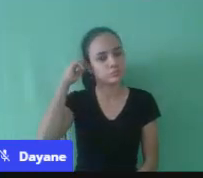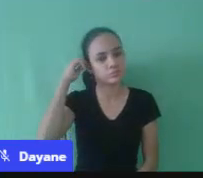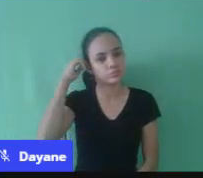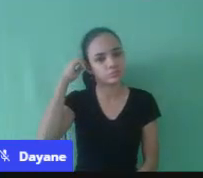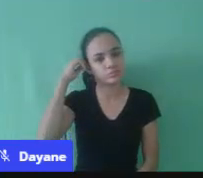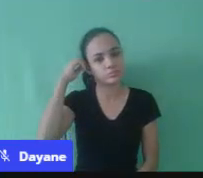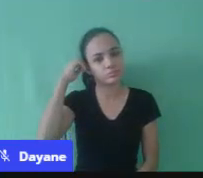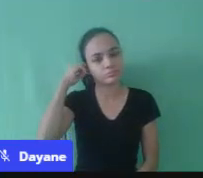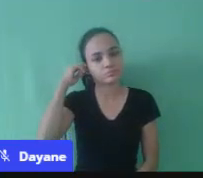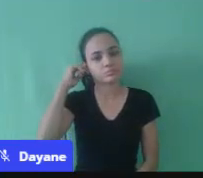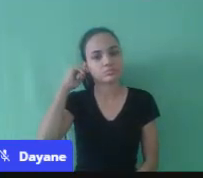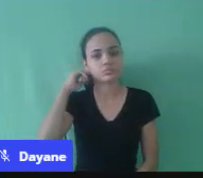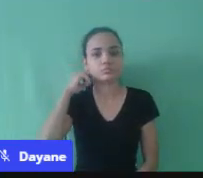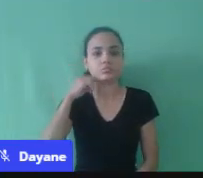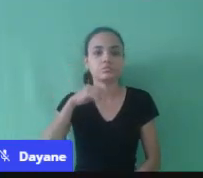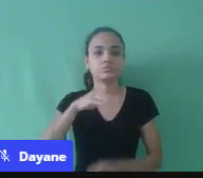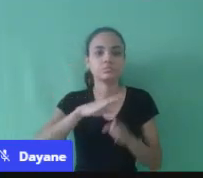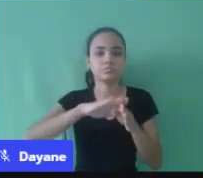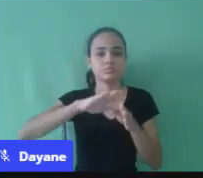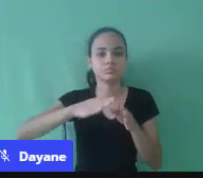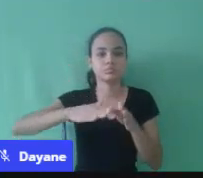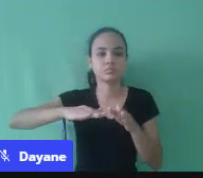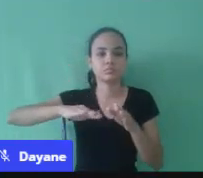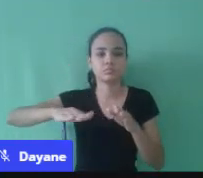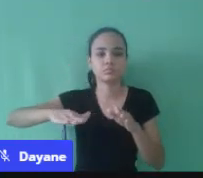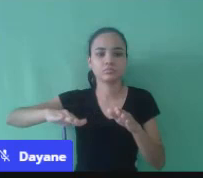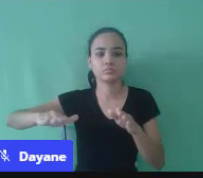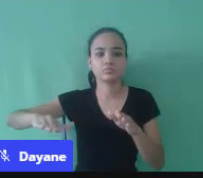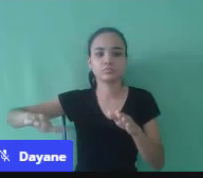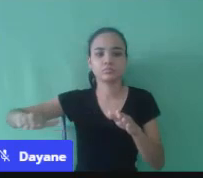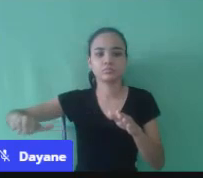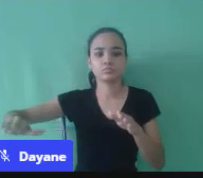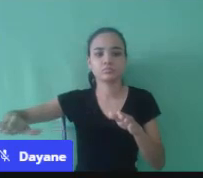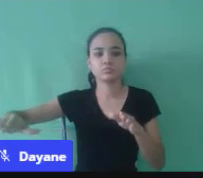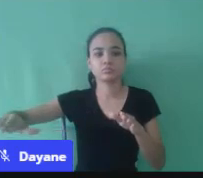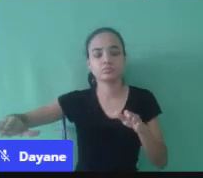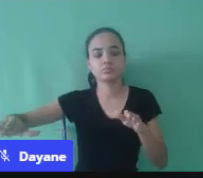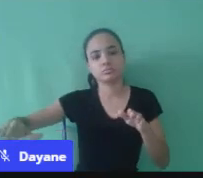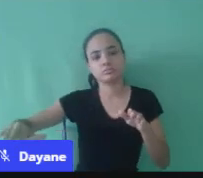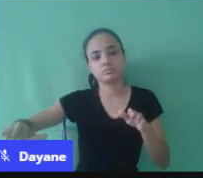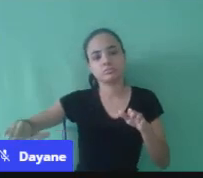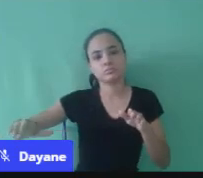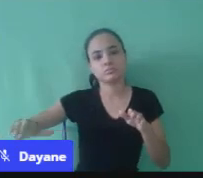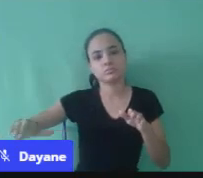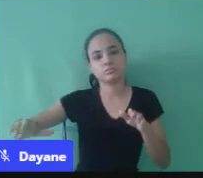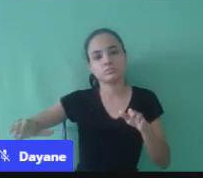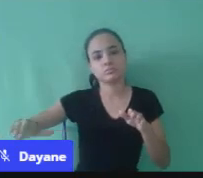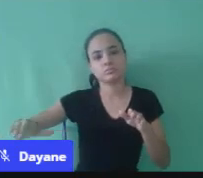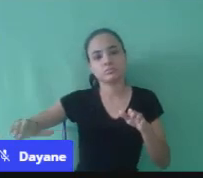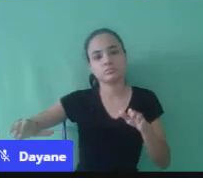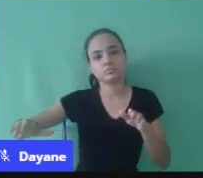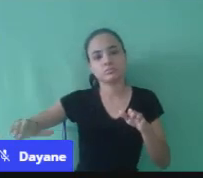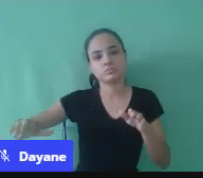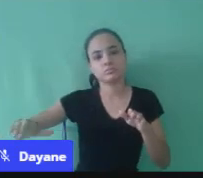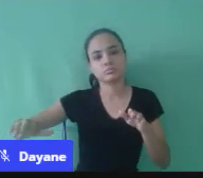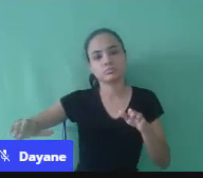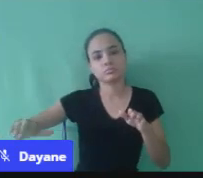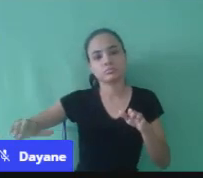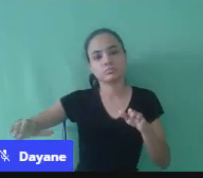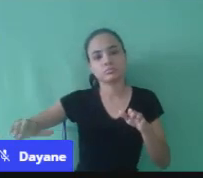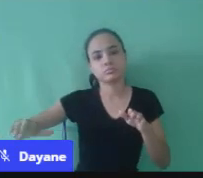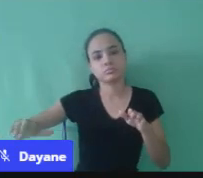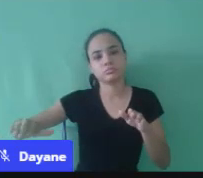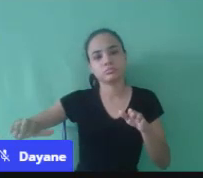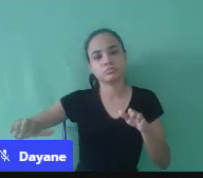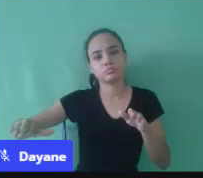frente, nós temos aí a Serra de Maracaju como um divisor de águas, né? Divisor entre duas grandes bacias,